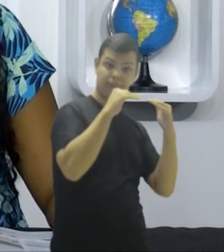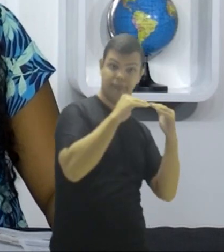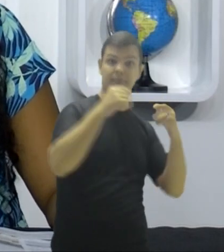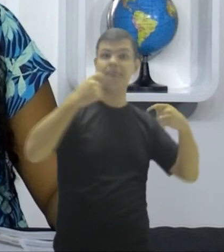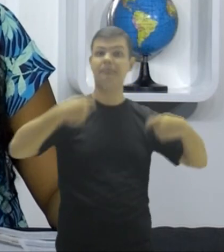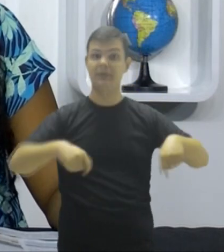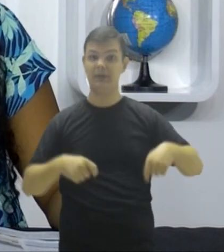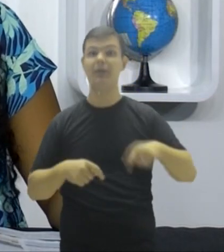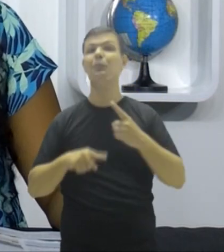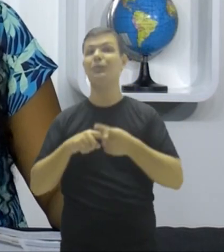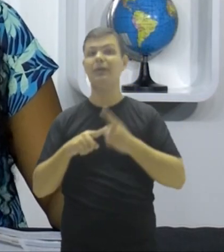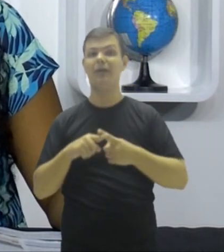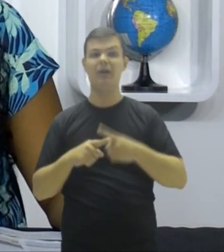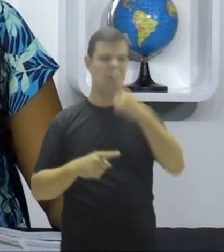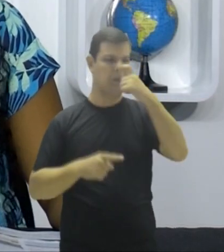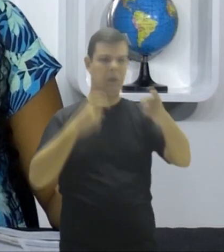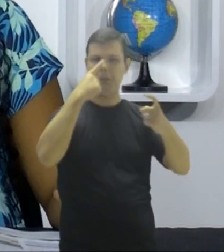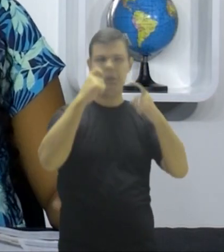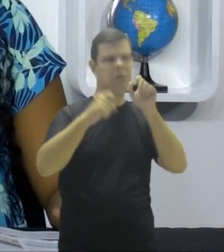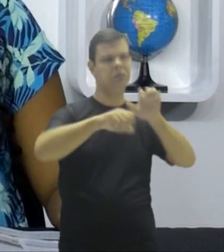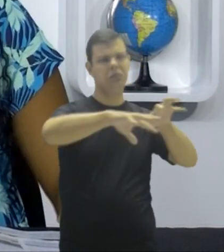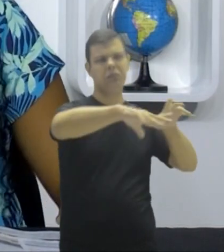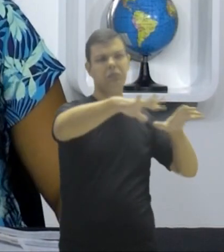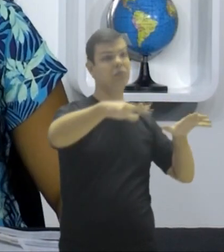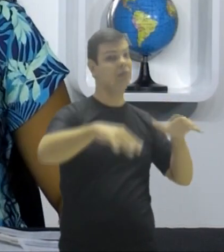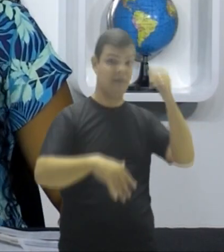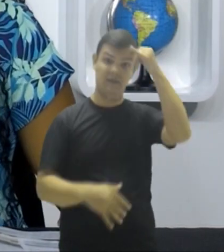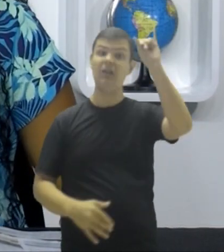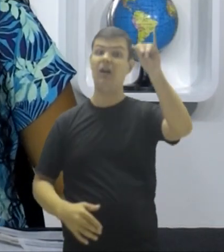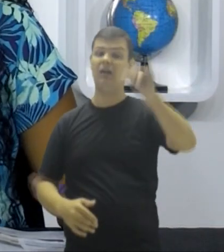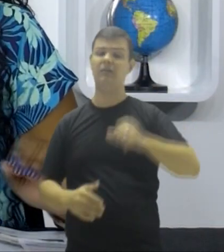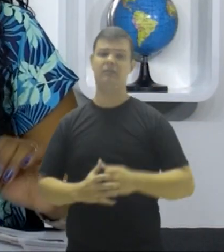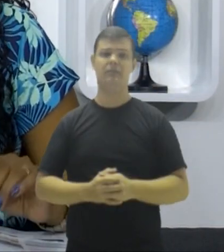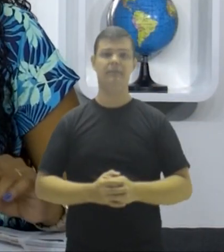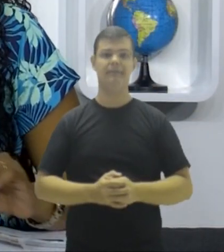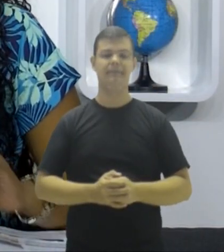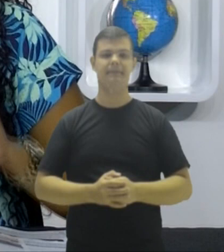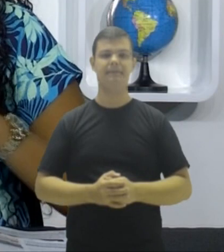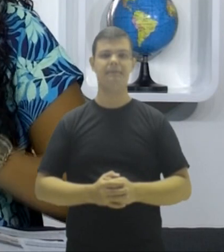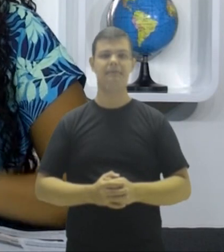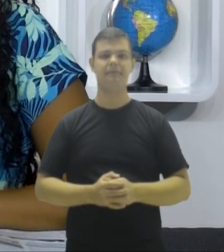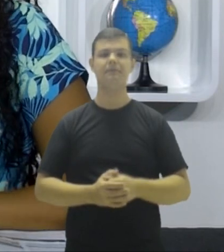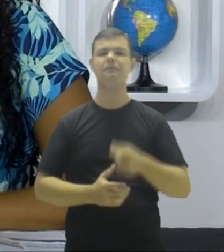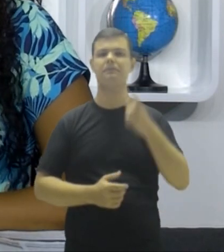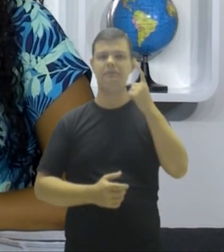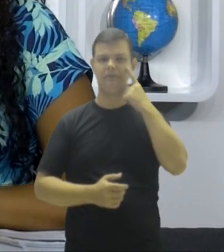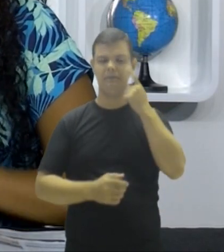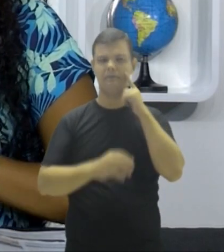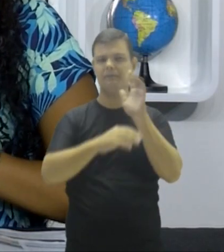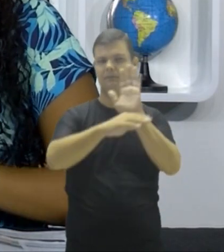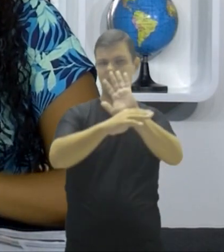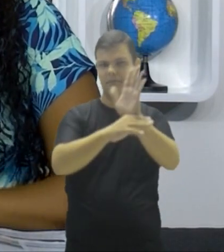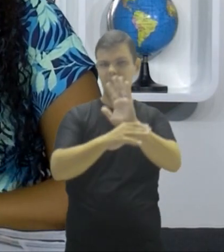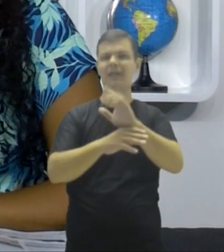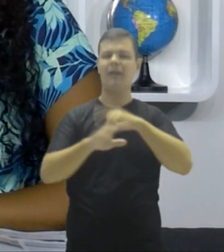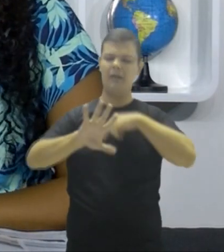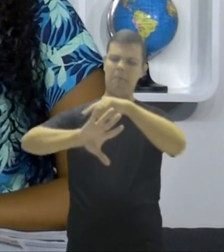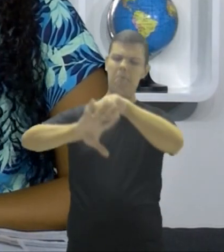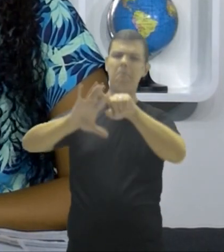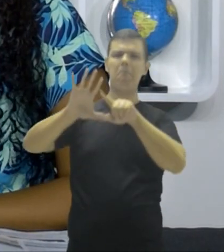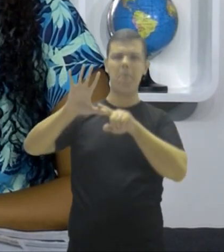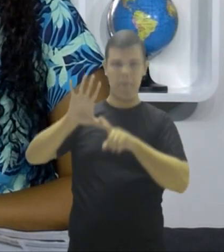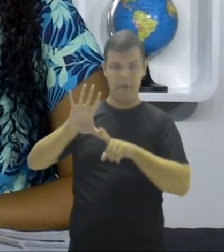para você não poluir também o ambiente. Vamos observar agora um vídeo mostrando esses 5